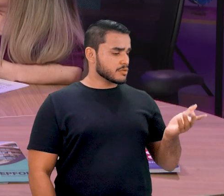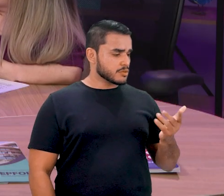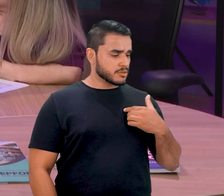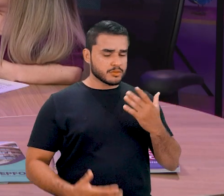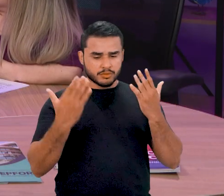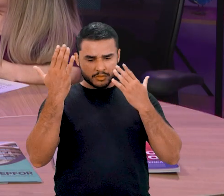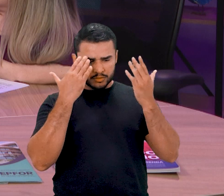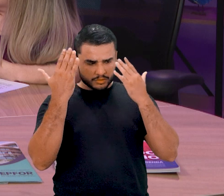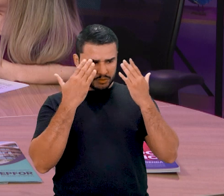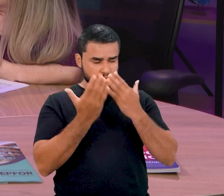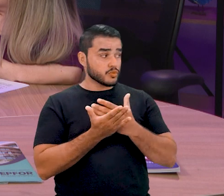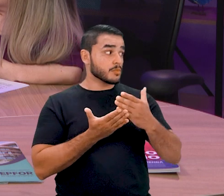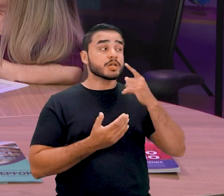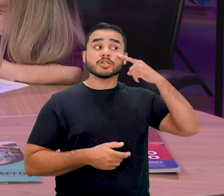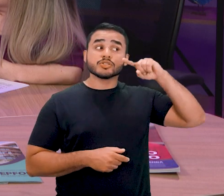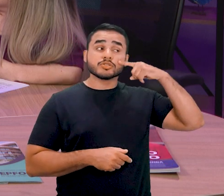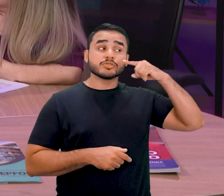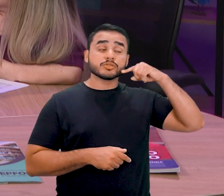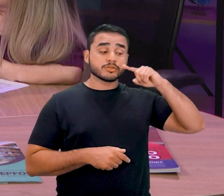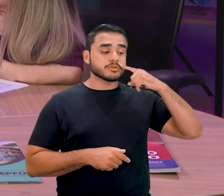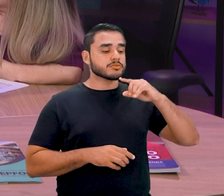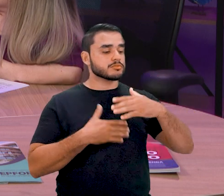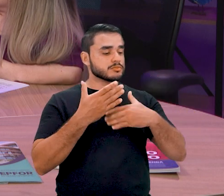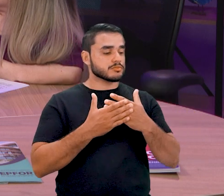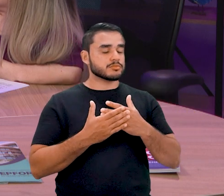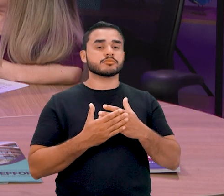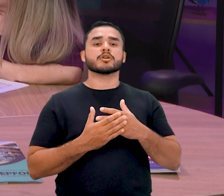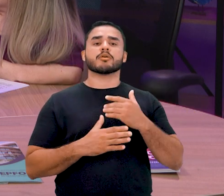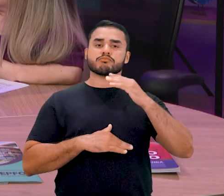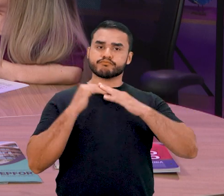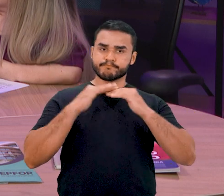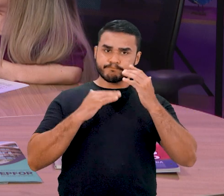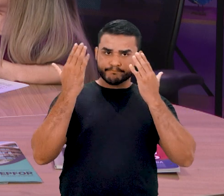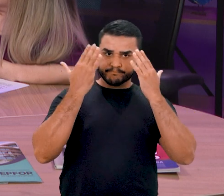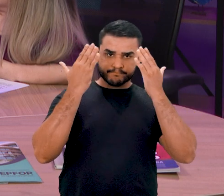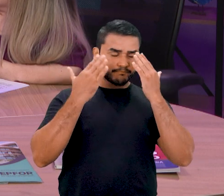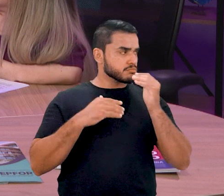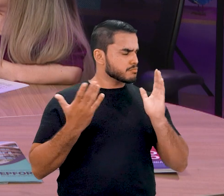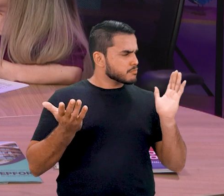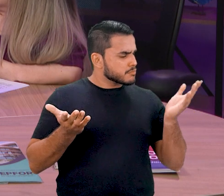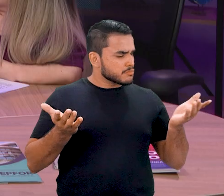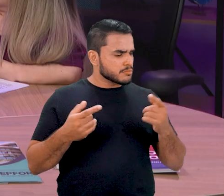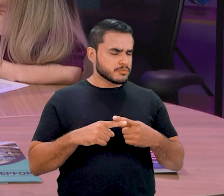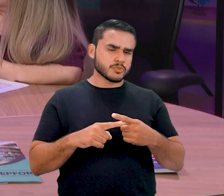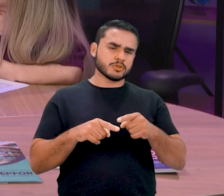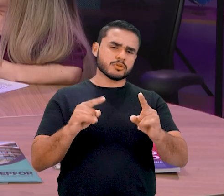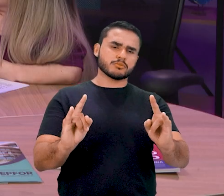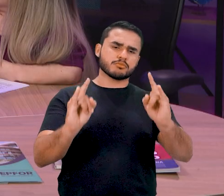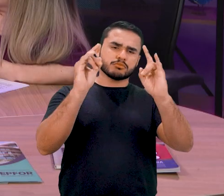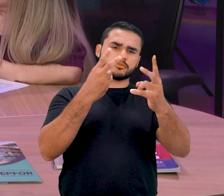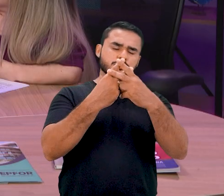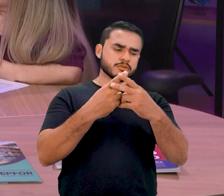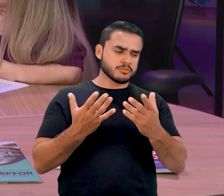sendo psicóloga. Na verdade, eu entrei sendo estagiária, saí sendo psicóloga. E saí justamente porque eu entendi